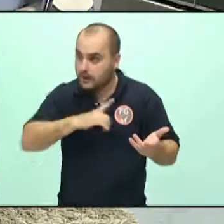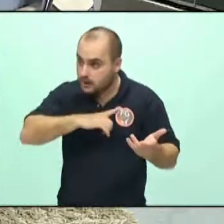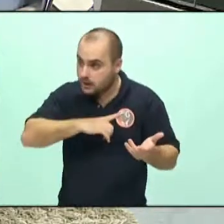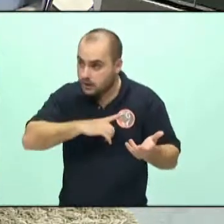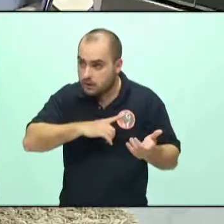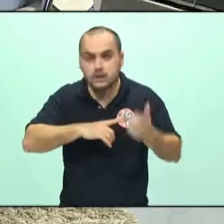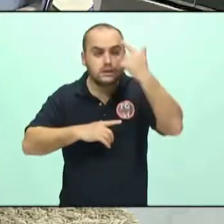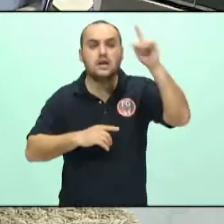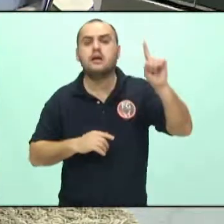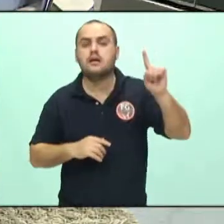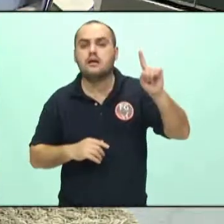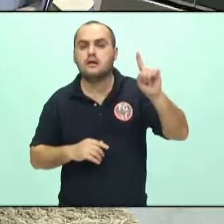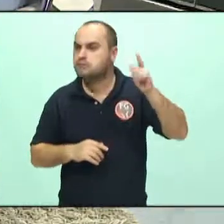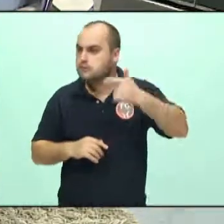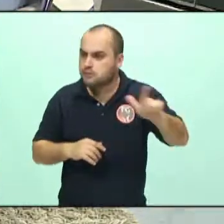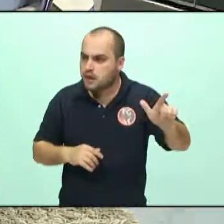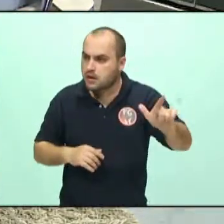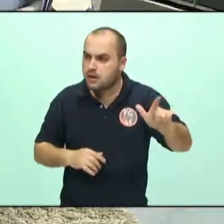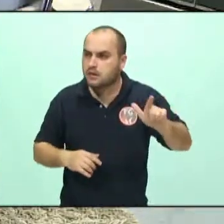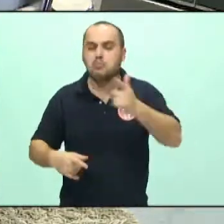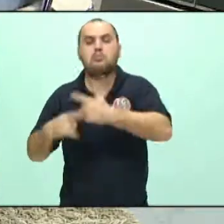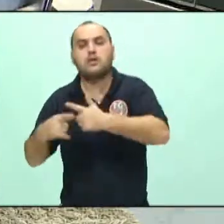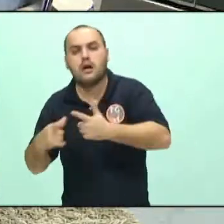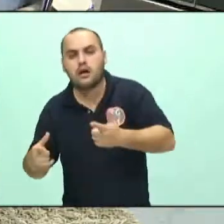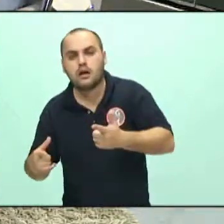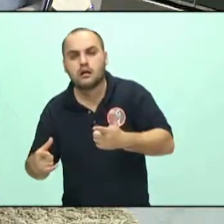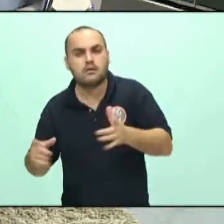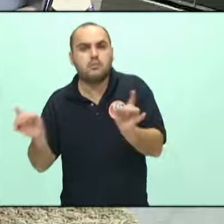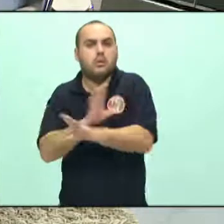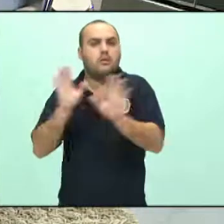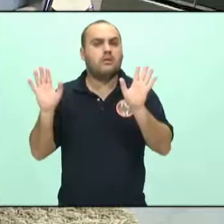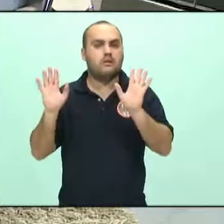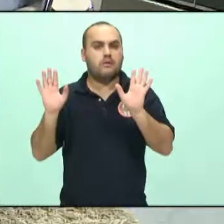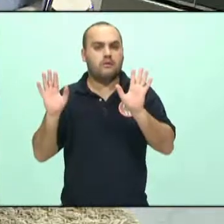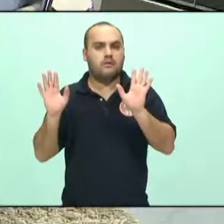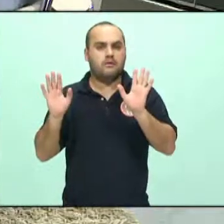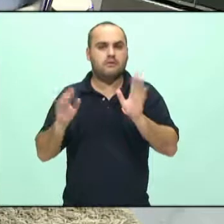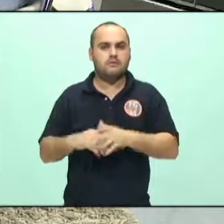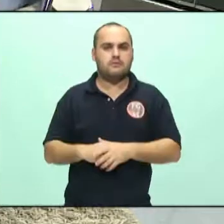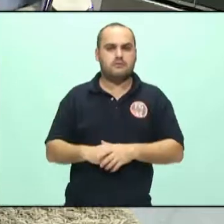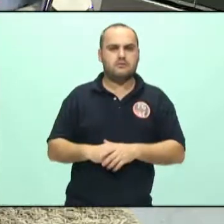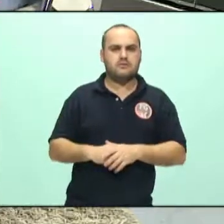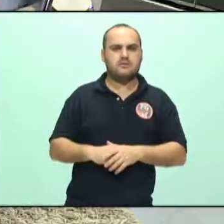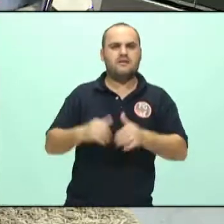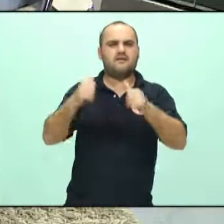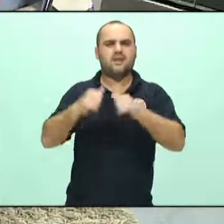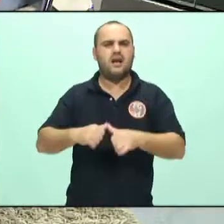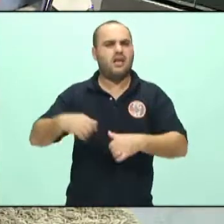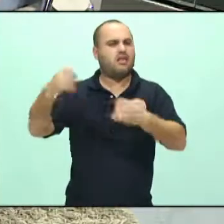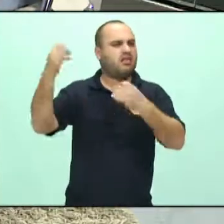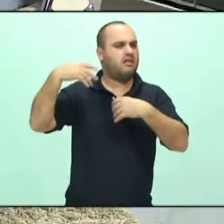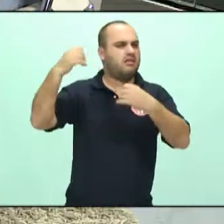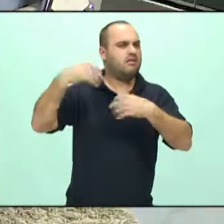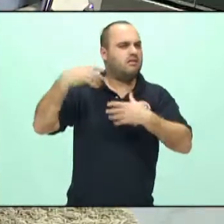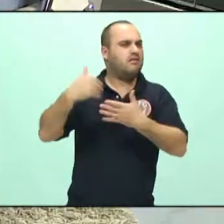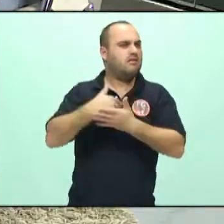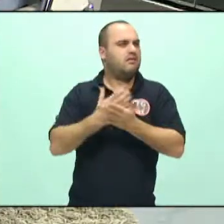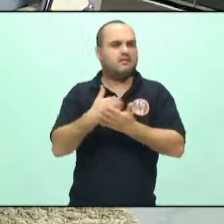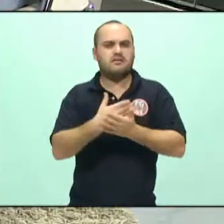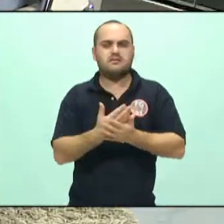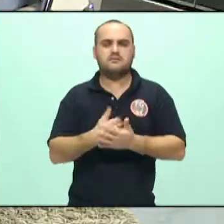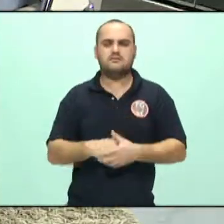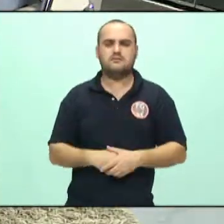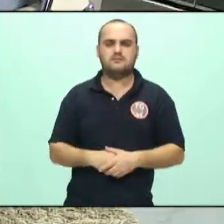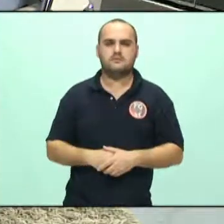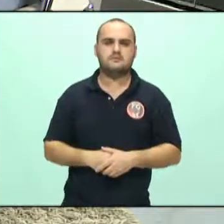Quando? Não vai ter? Por quê? E ponto final. Para a gente não ficar mais se alugando com esse assunto, entendeu? Fica uma